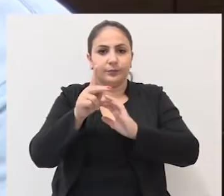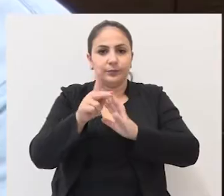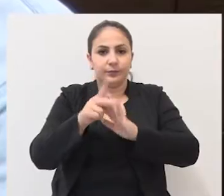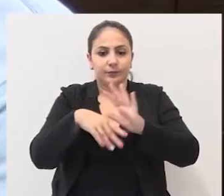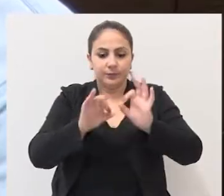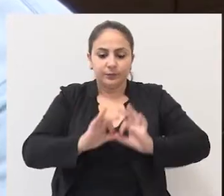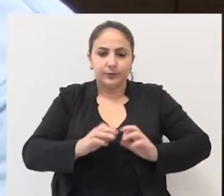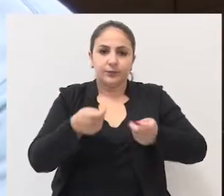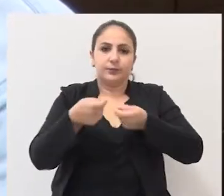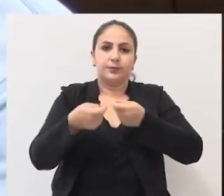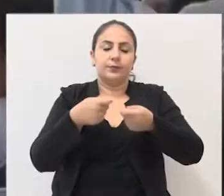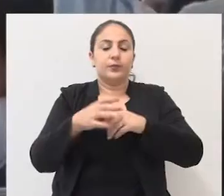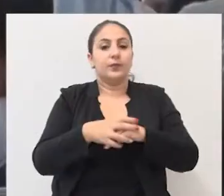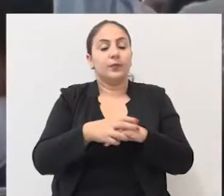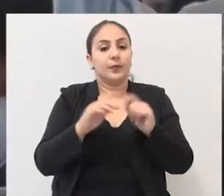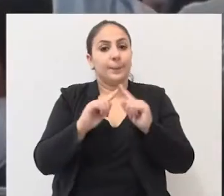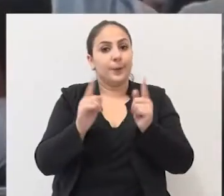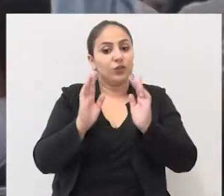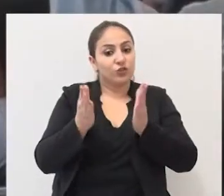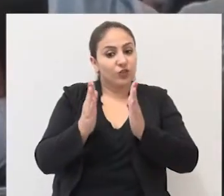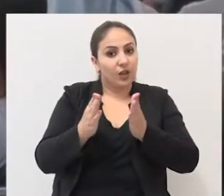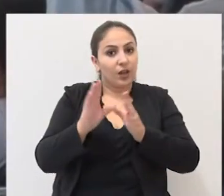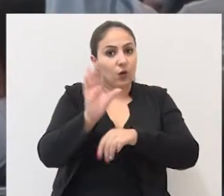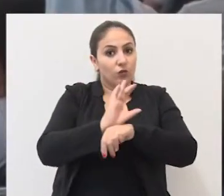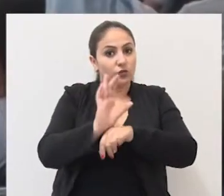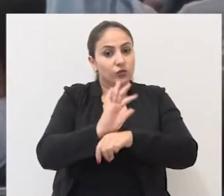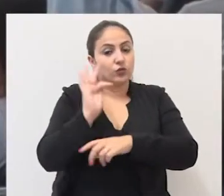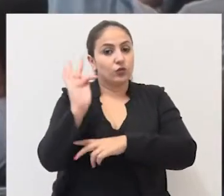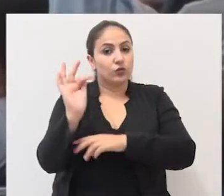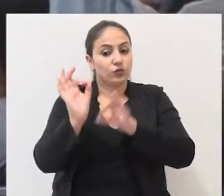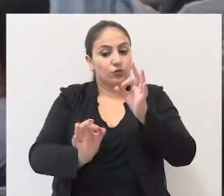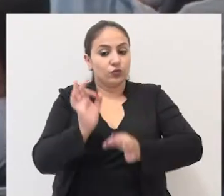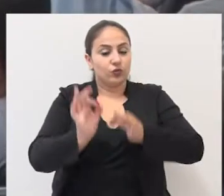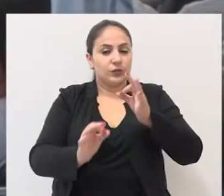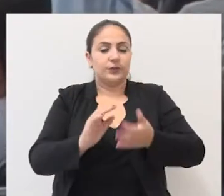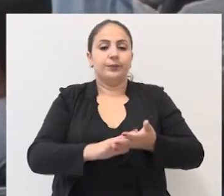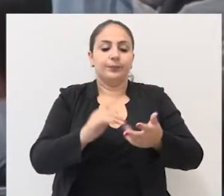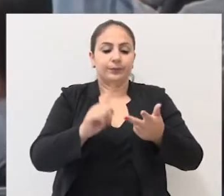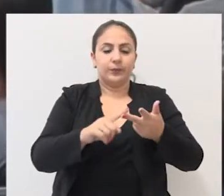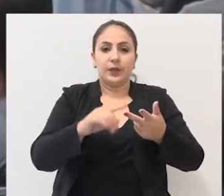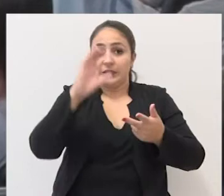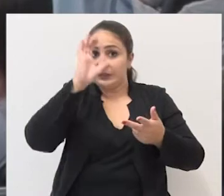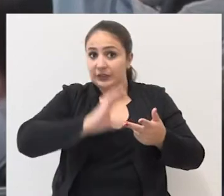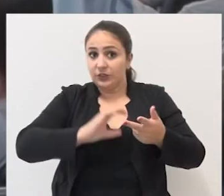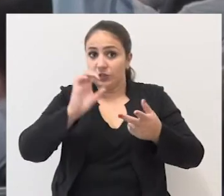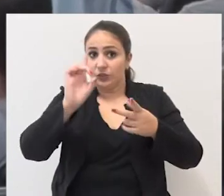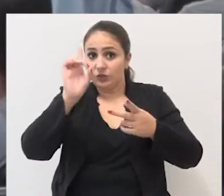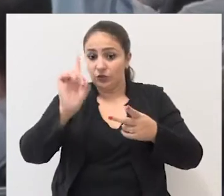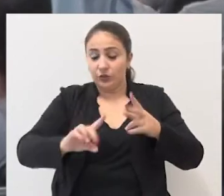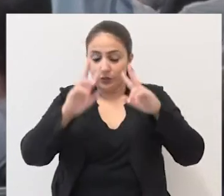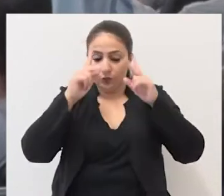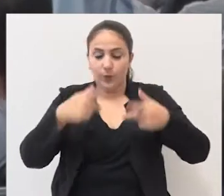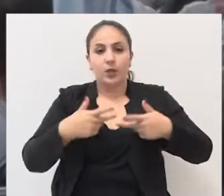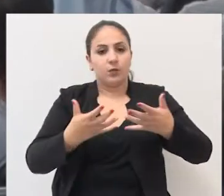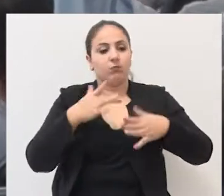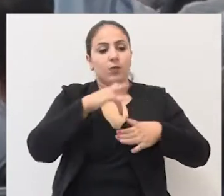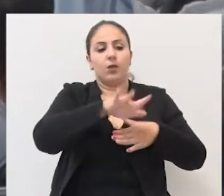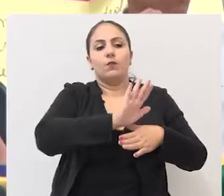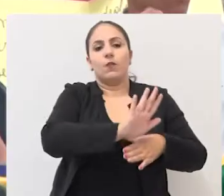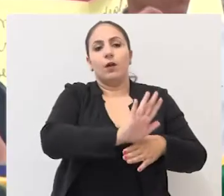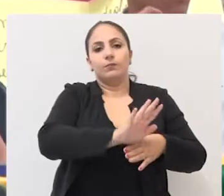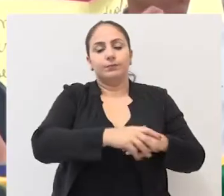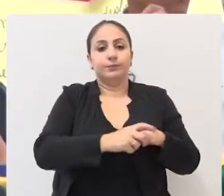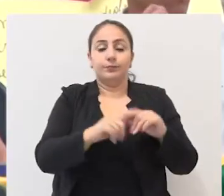e Controle. Já de Constituição e Justiça e de Cidadania e Direitos Humanos queriam o